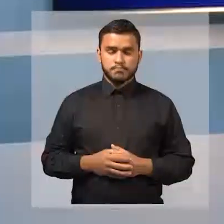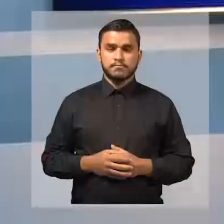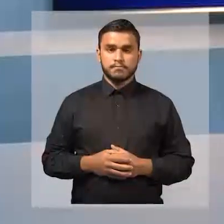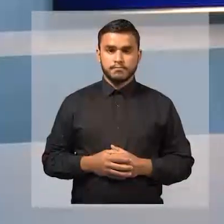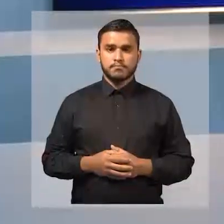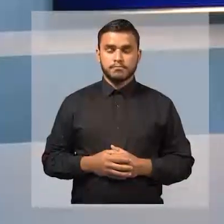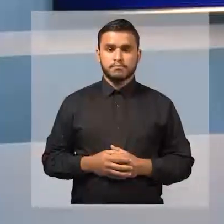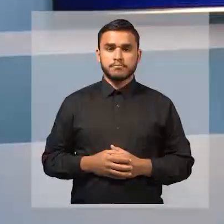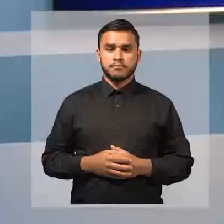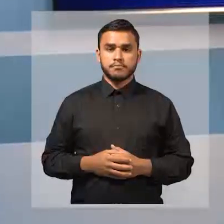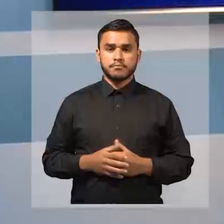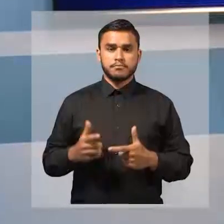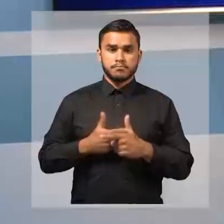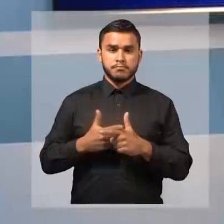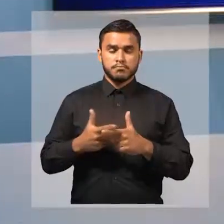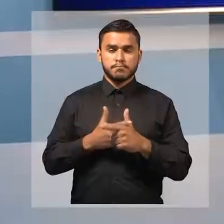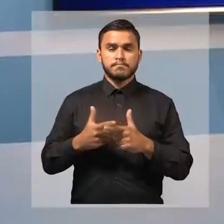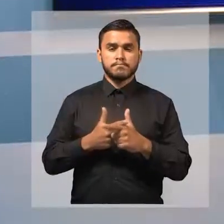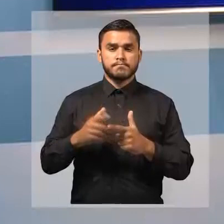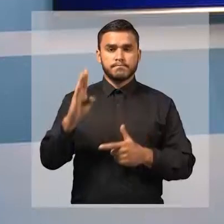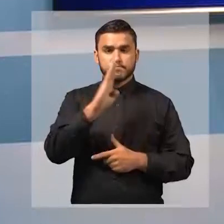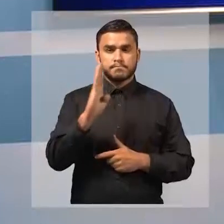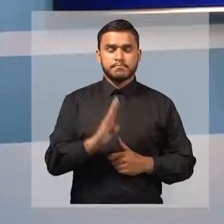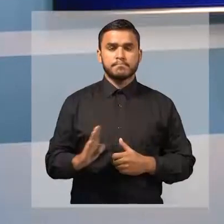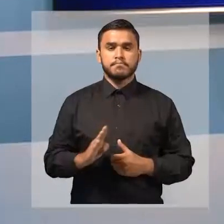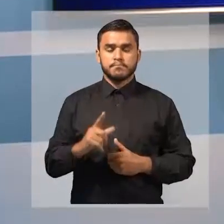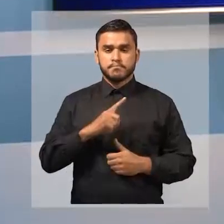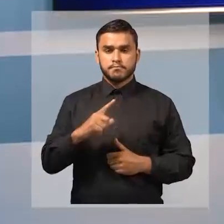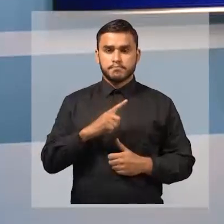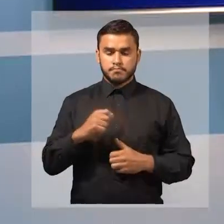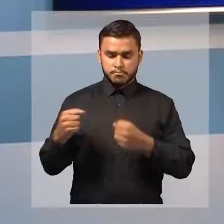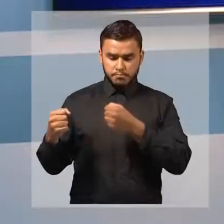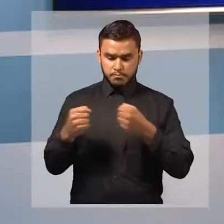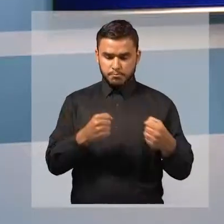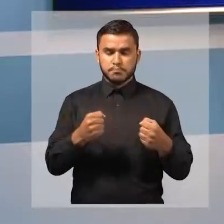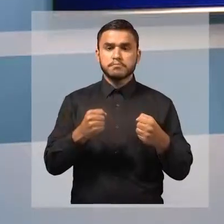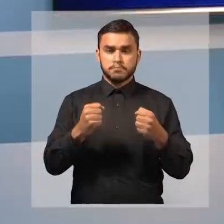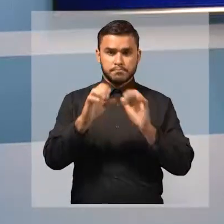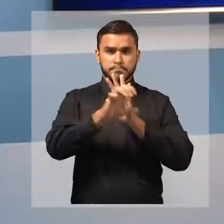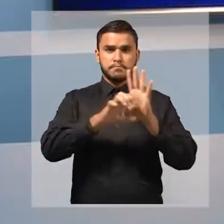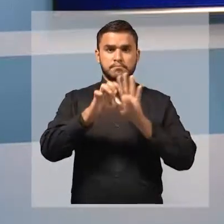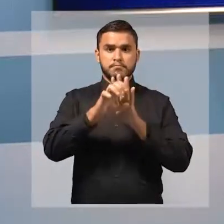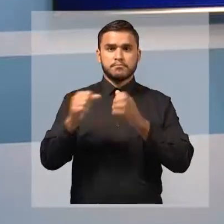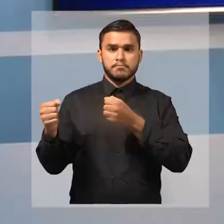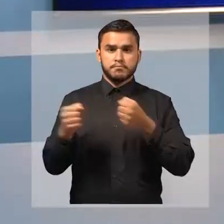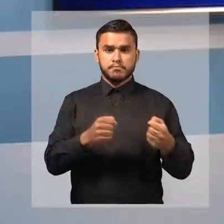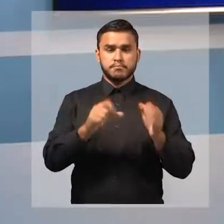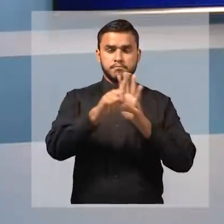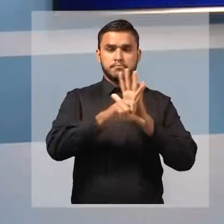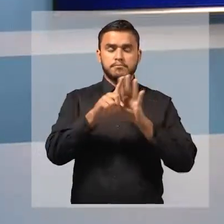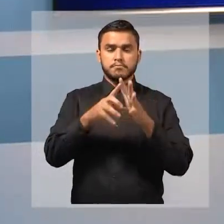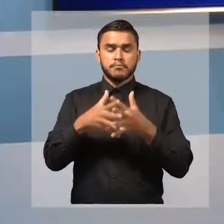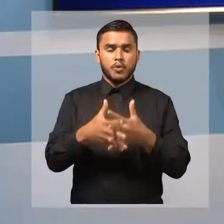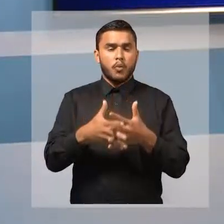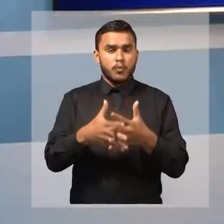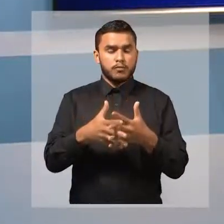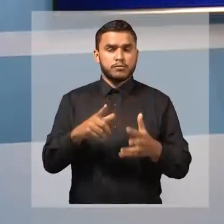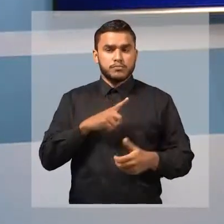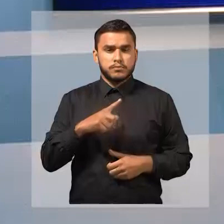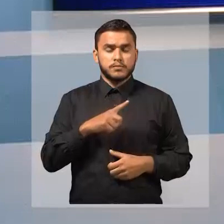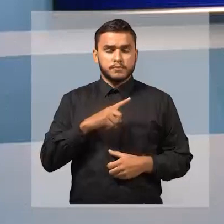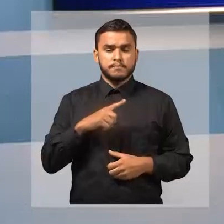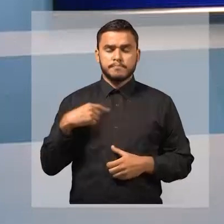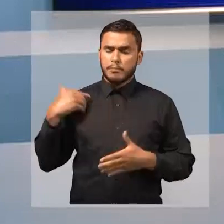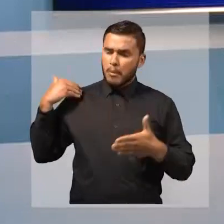Sob tensão está a República Brasileira. Os conflitos entre o Poder Executivo e o Poder Legislativo são de uma gravidade que não